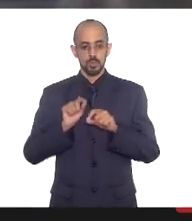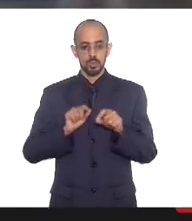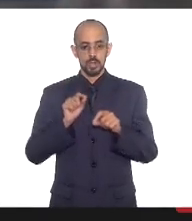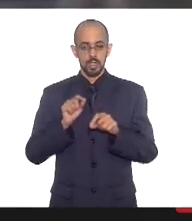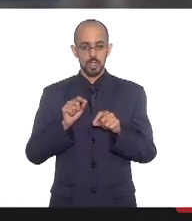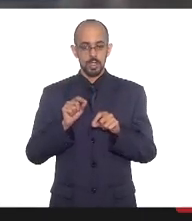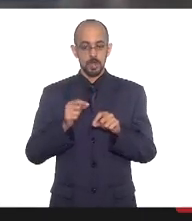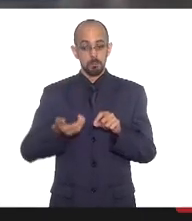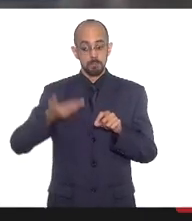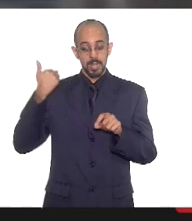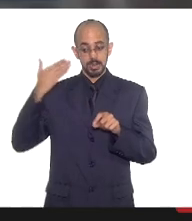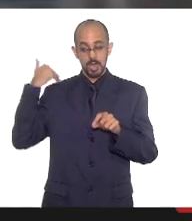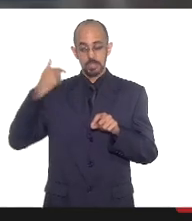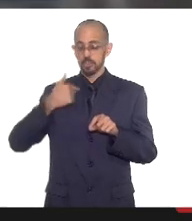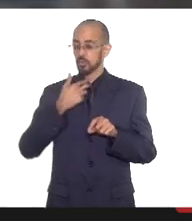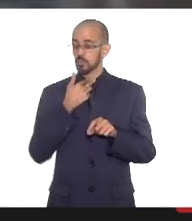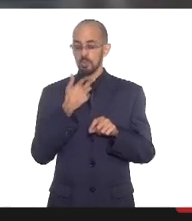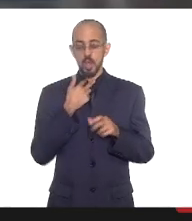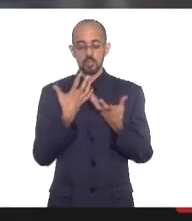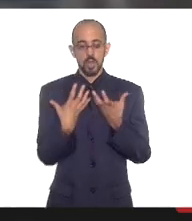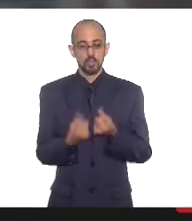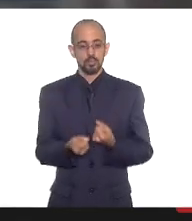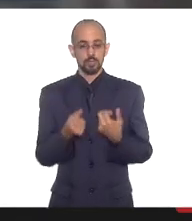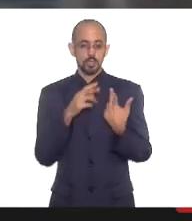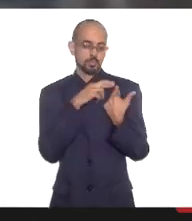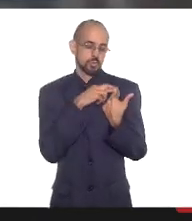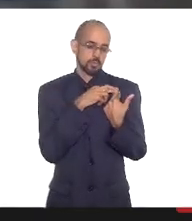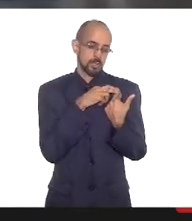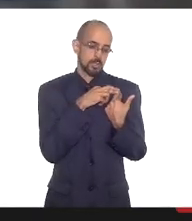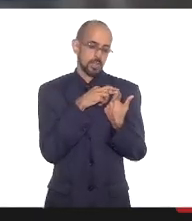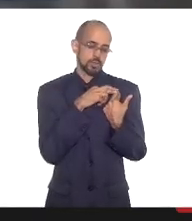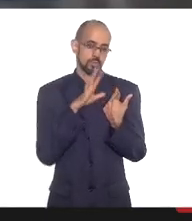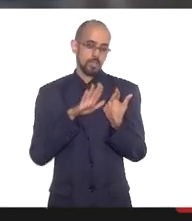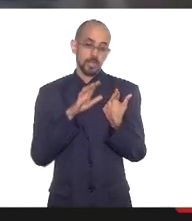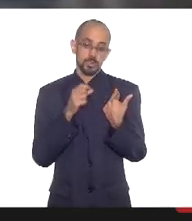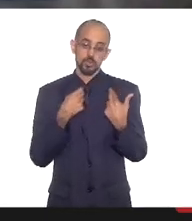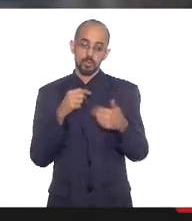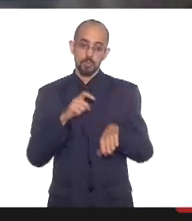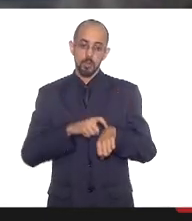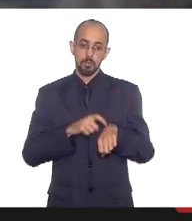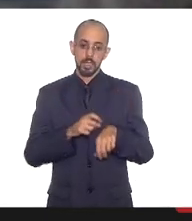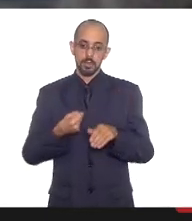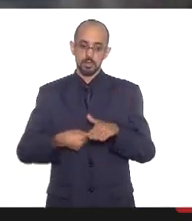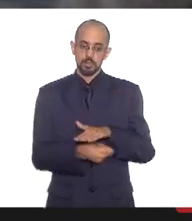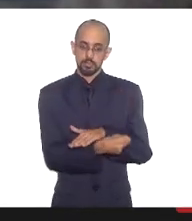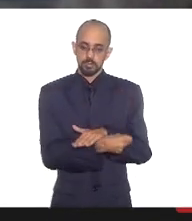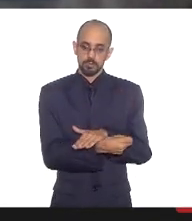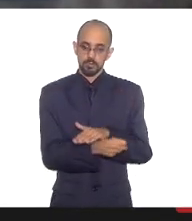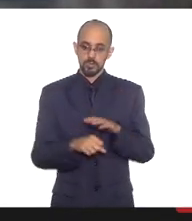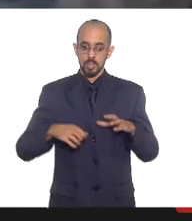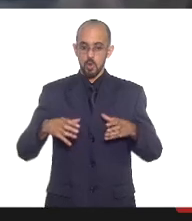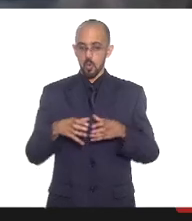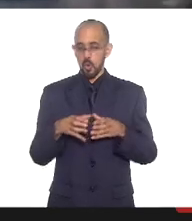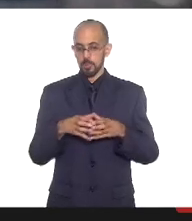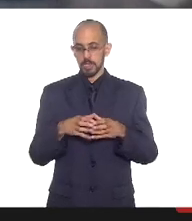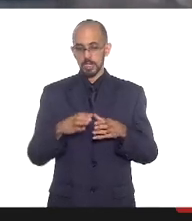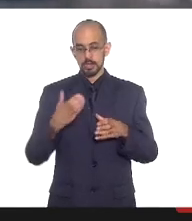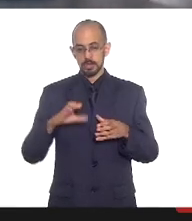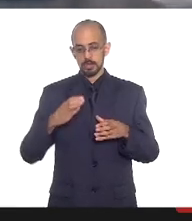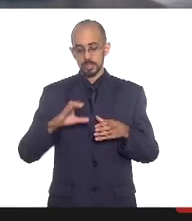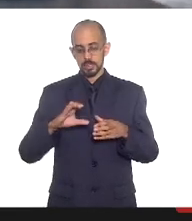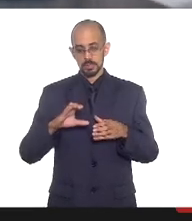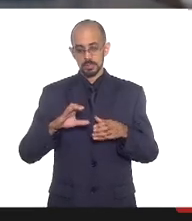gestão pactuada eu não posso me responsabilizar posso dizer que desde que o assumir comitê científico nenhum é